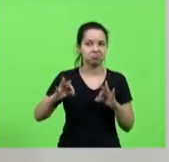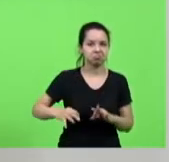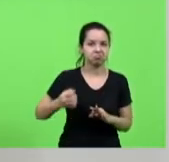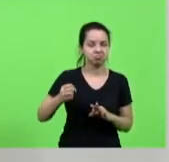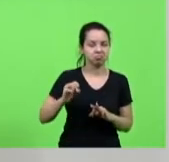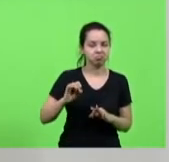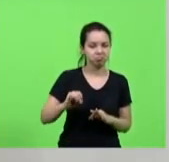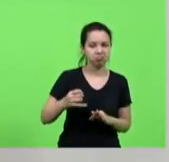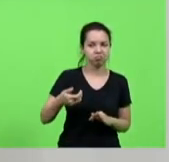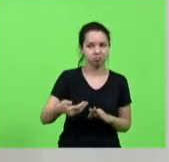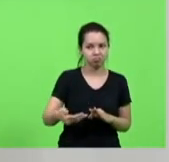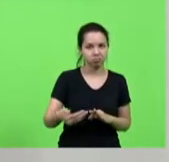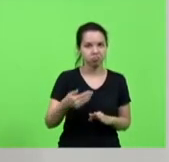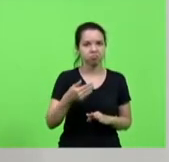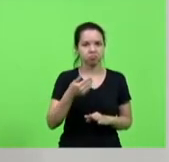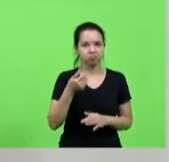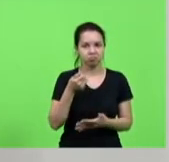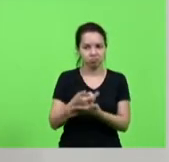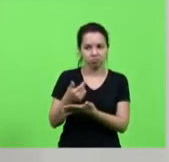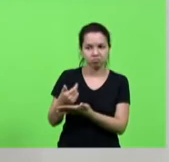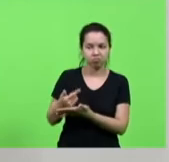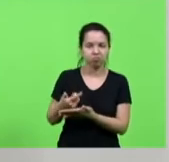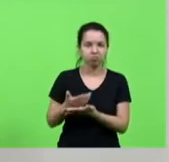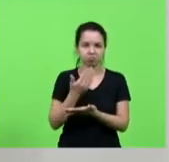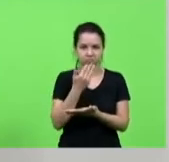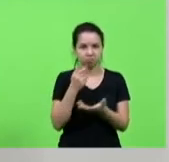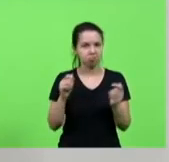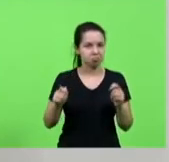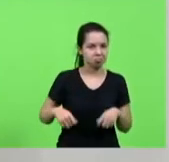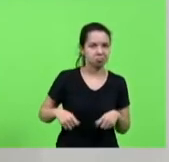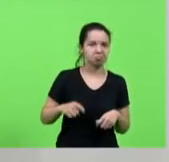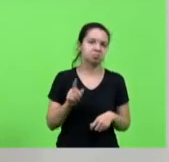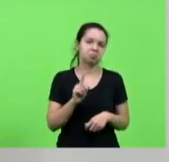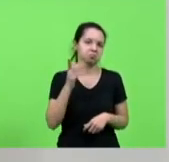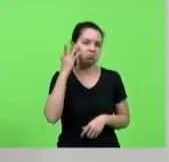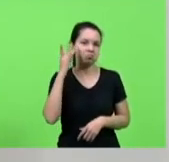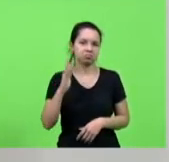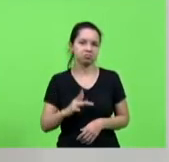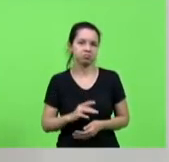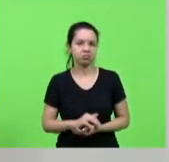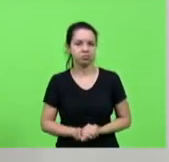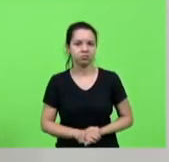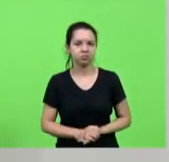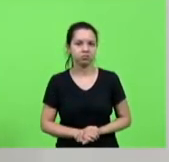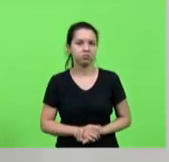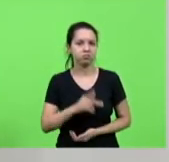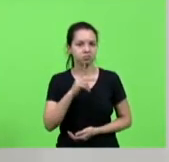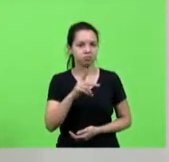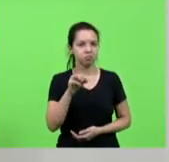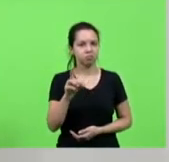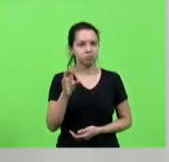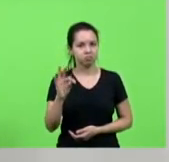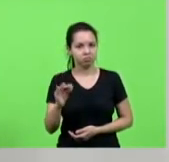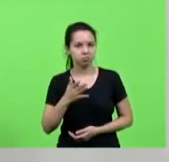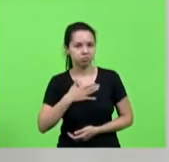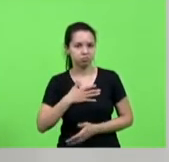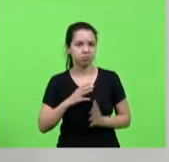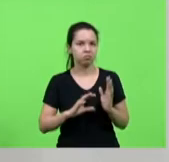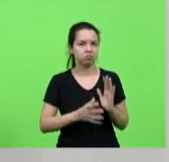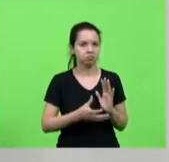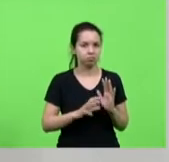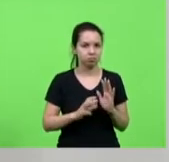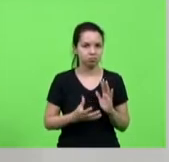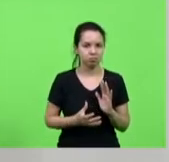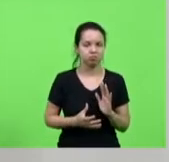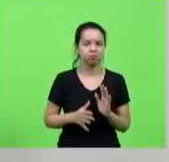botar comida na mesa da sua família. O PDT, o meu partido, acionou o